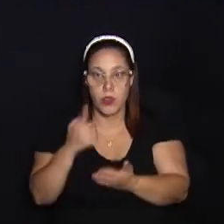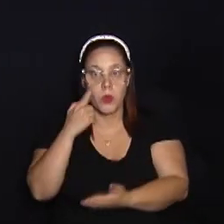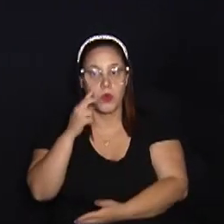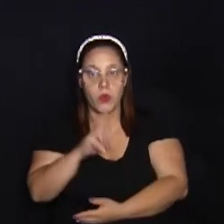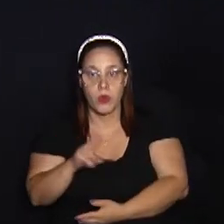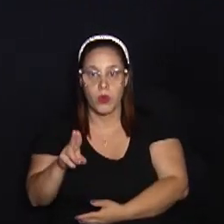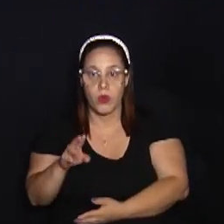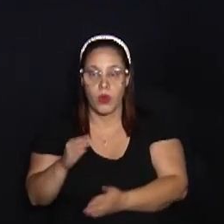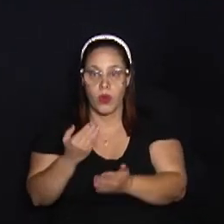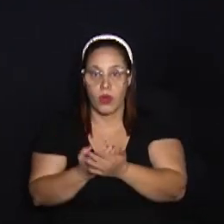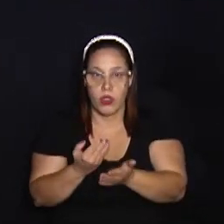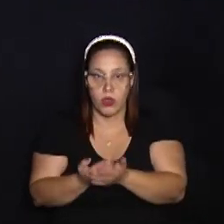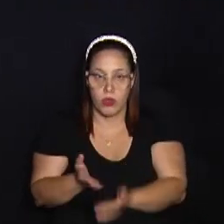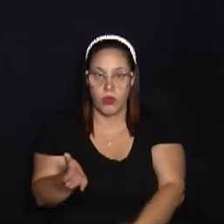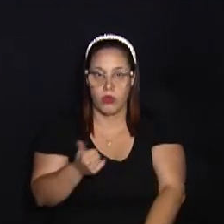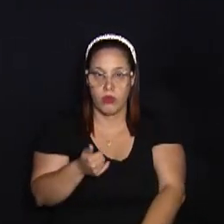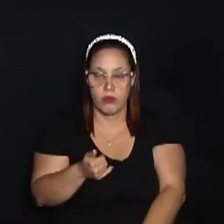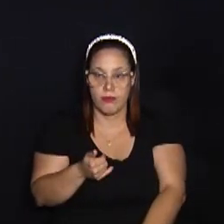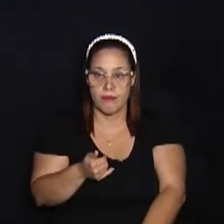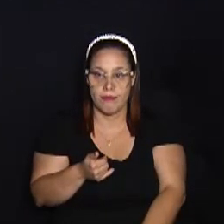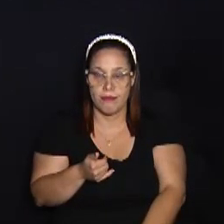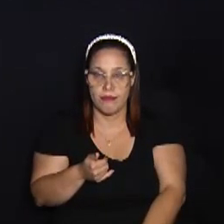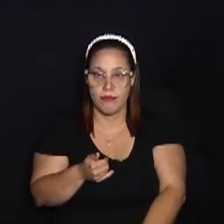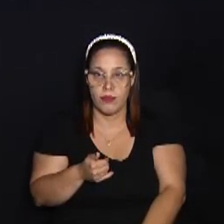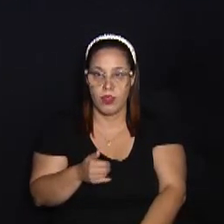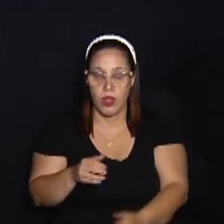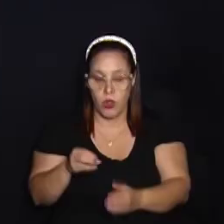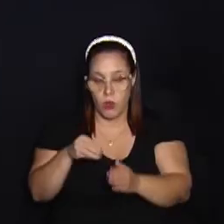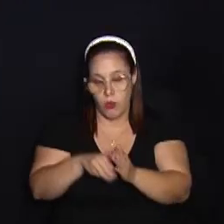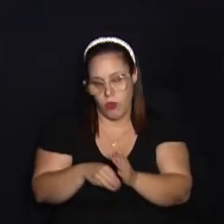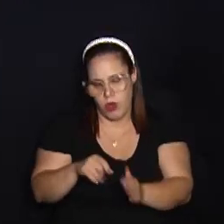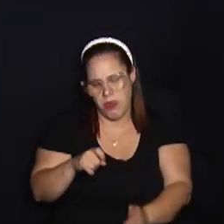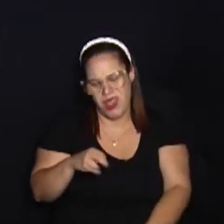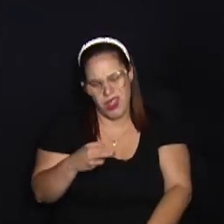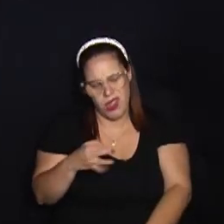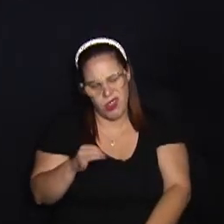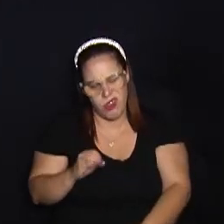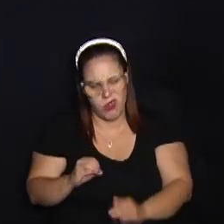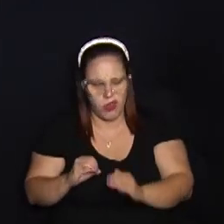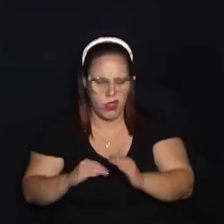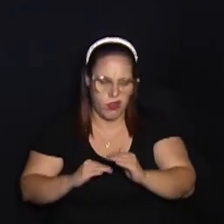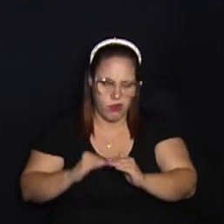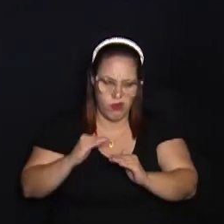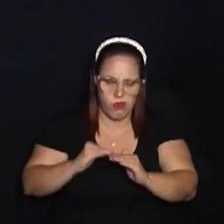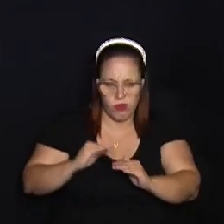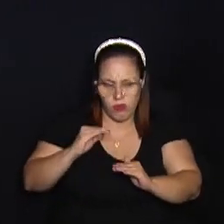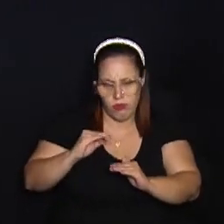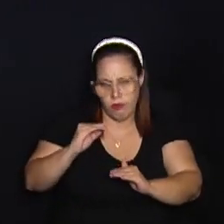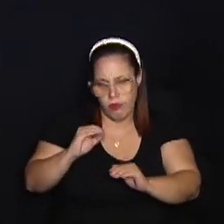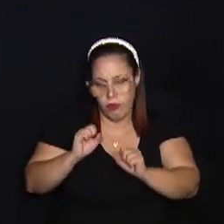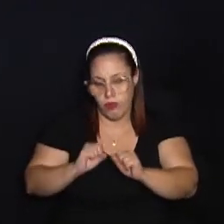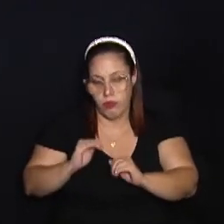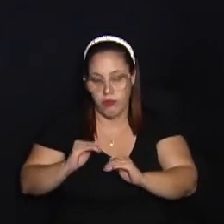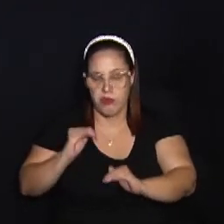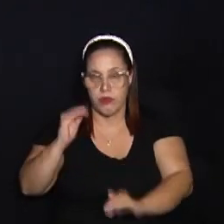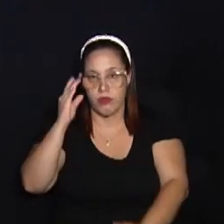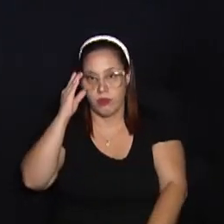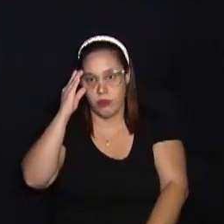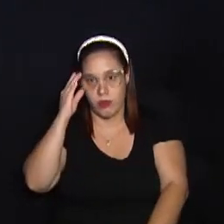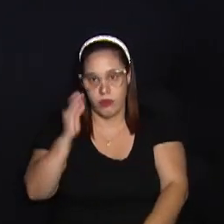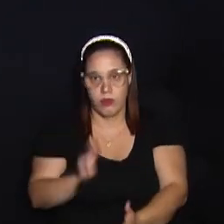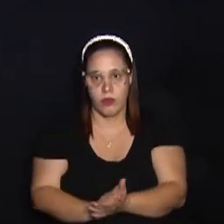do que a gente chama de estudo preliminar, passando ali por uma implantação, algumas elevações, né? A gente pode